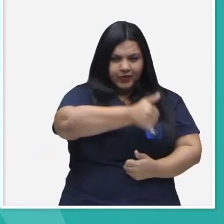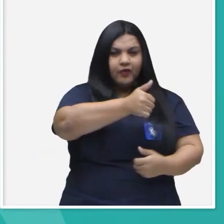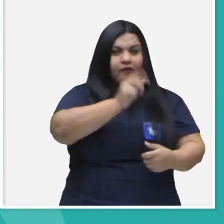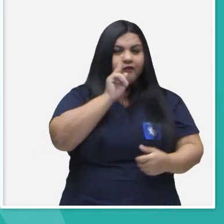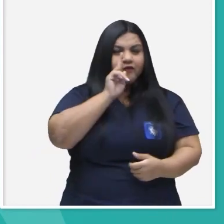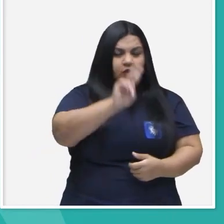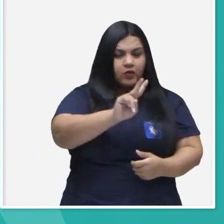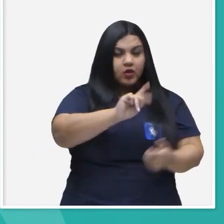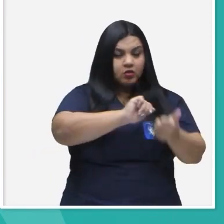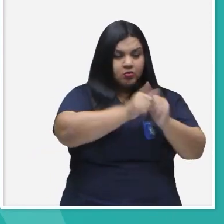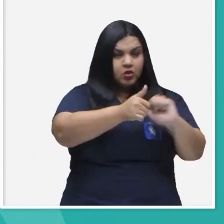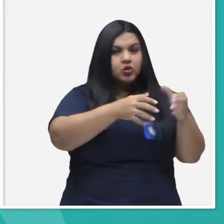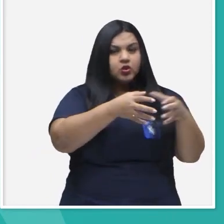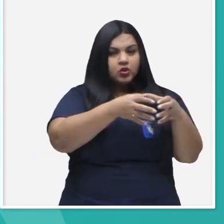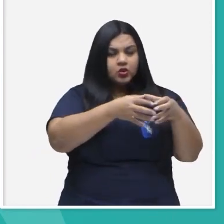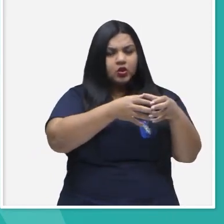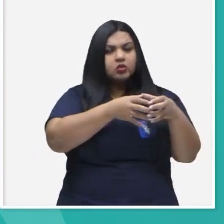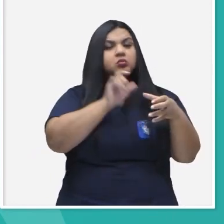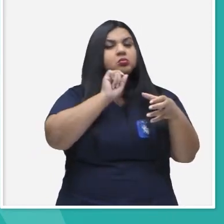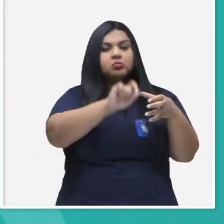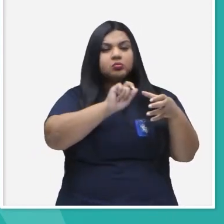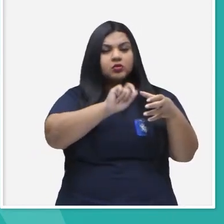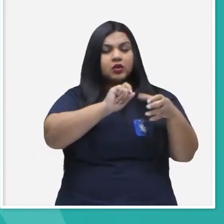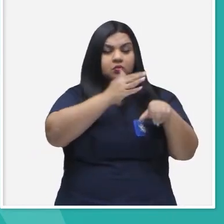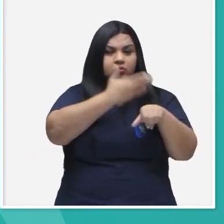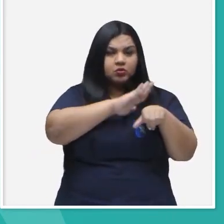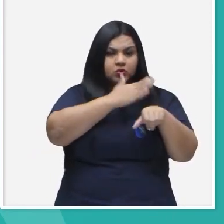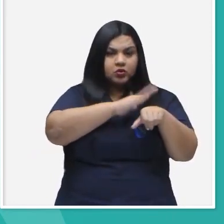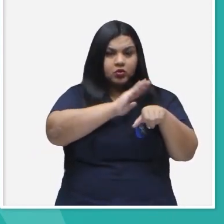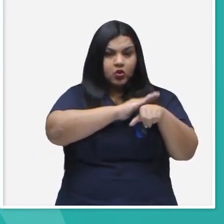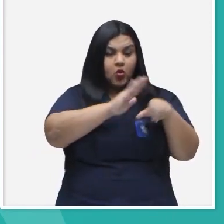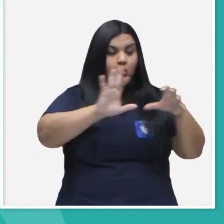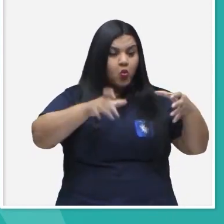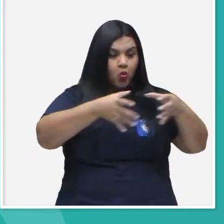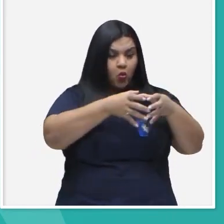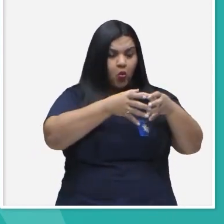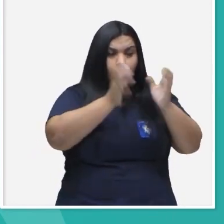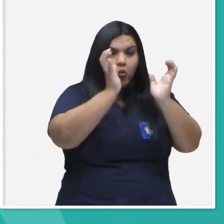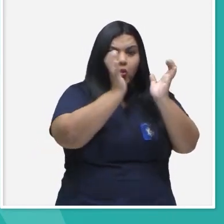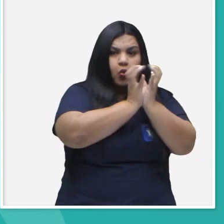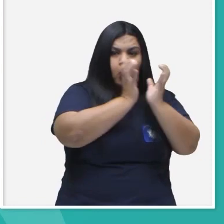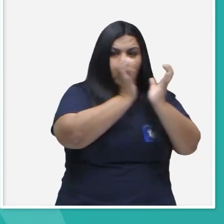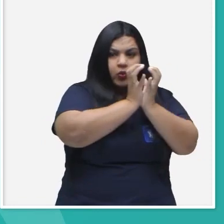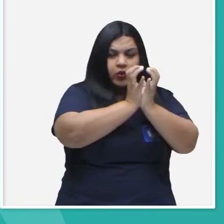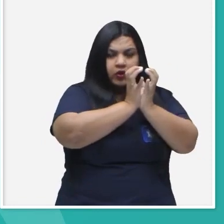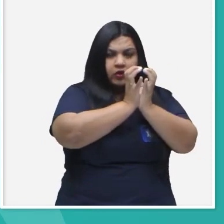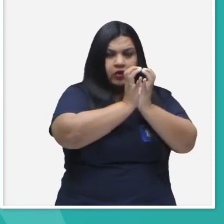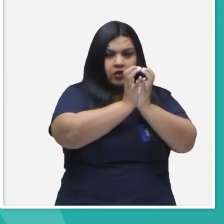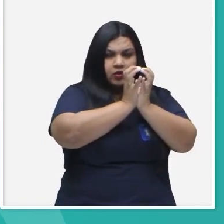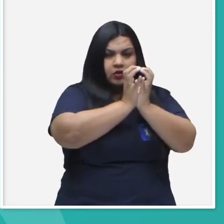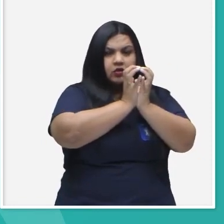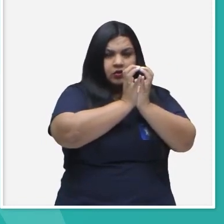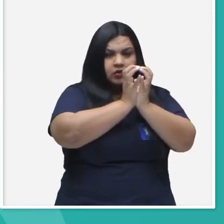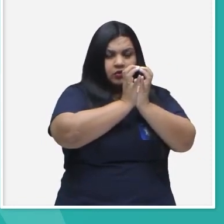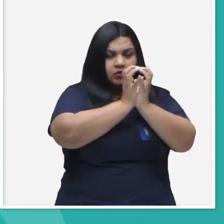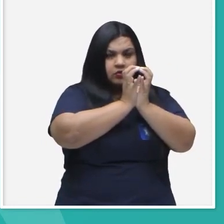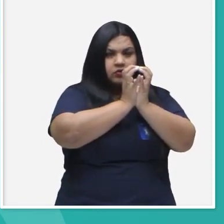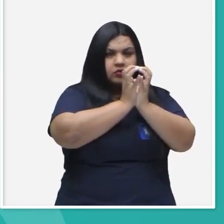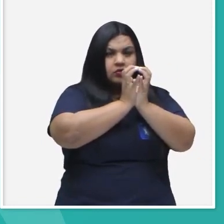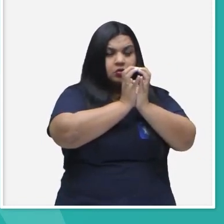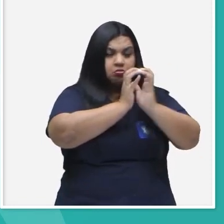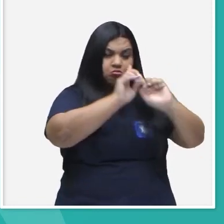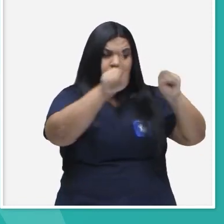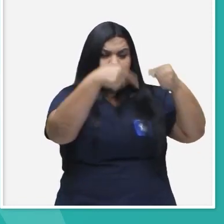esporte coletivo são aqueles esportes praticados com grupos, ou seja, com times, um em oposição